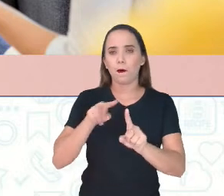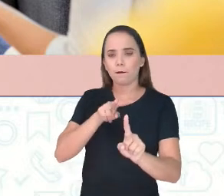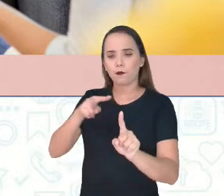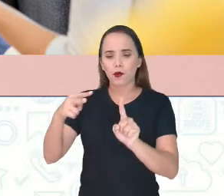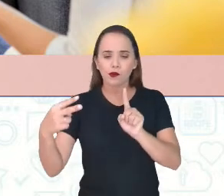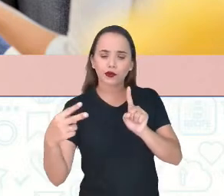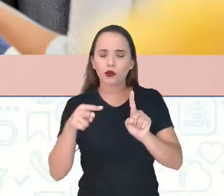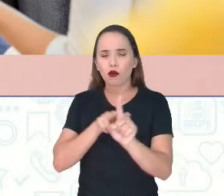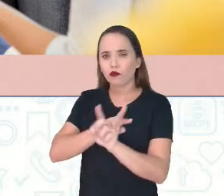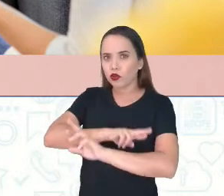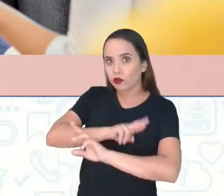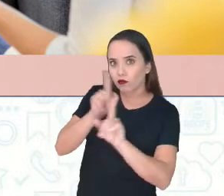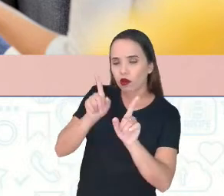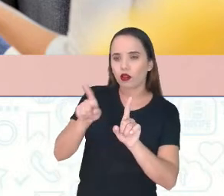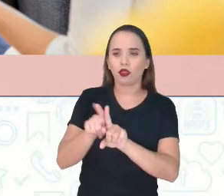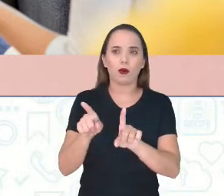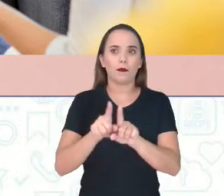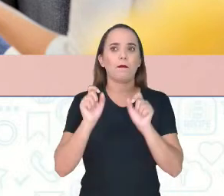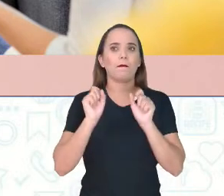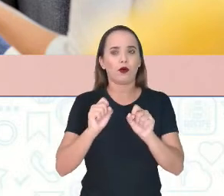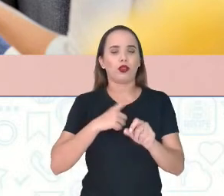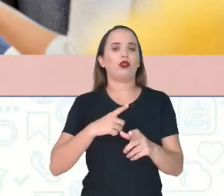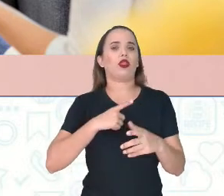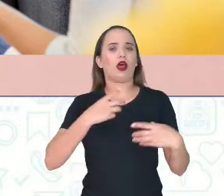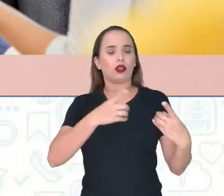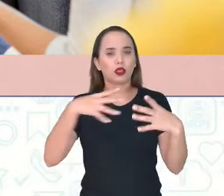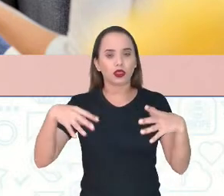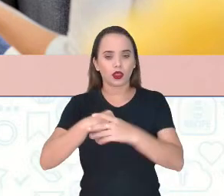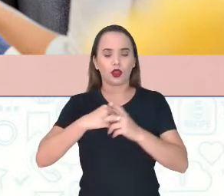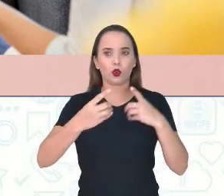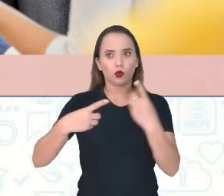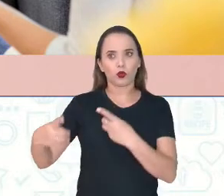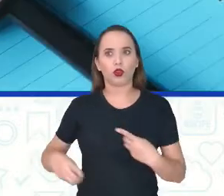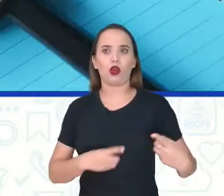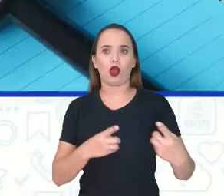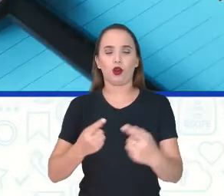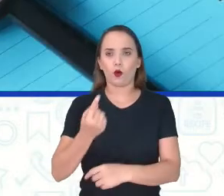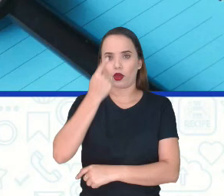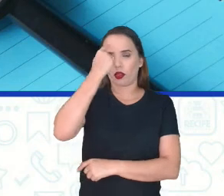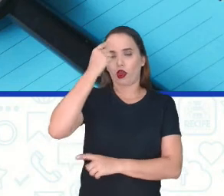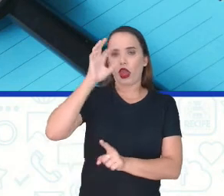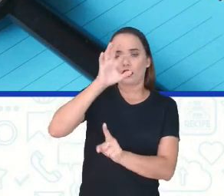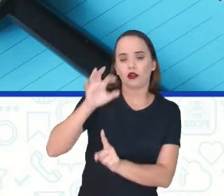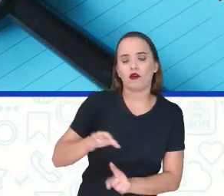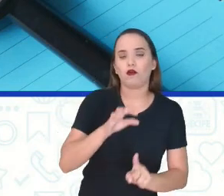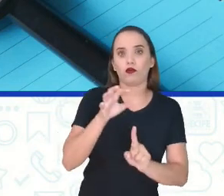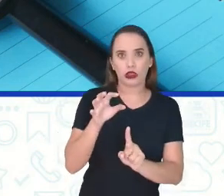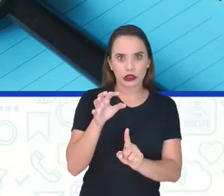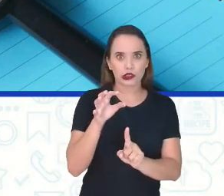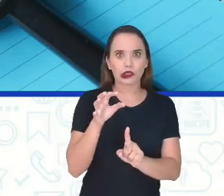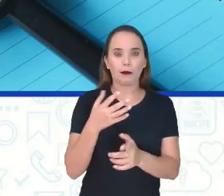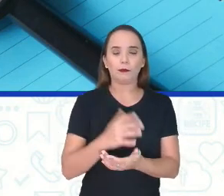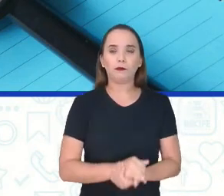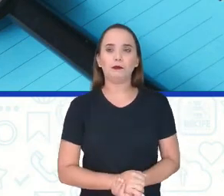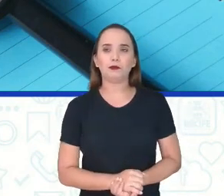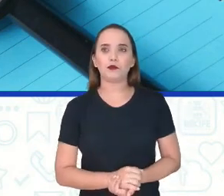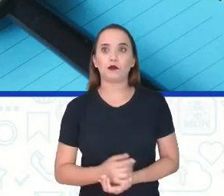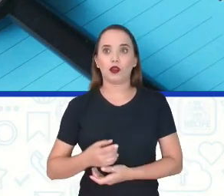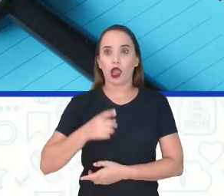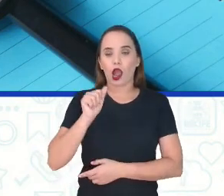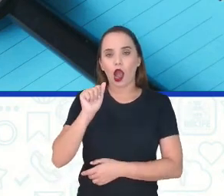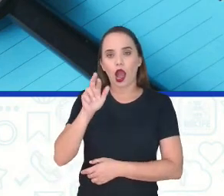forma organizada com o objetivo de persuadir e influenciar. O argumento é um termo